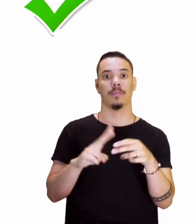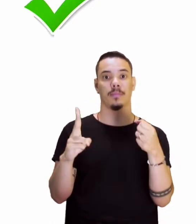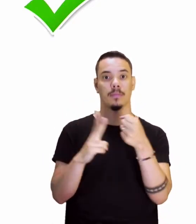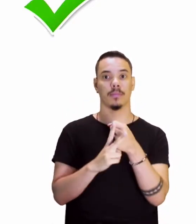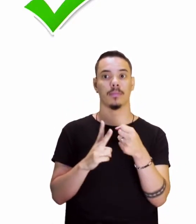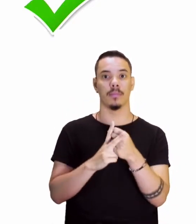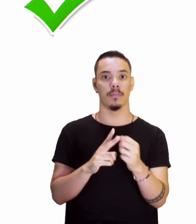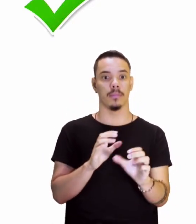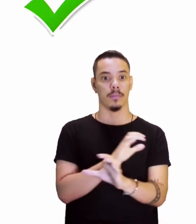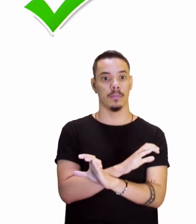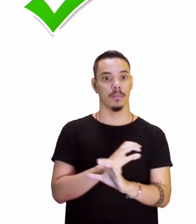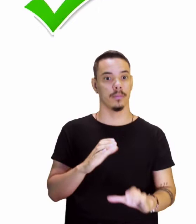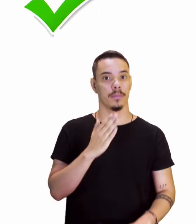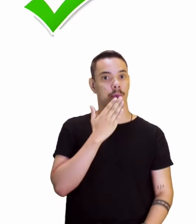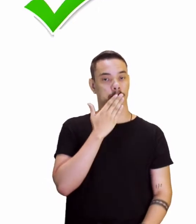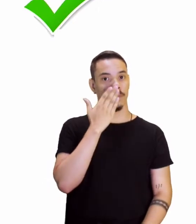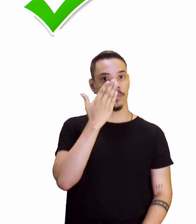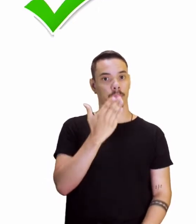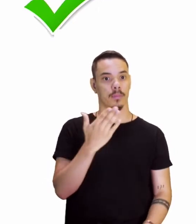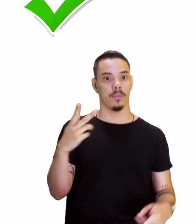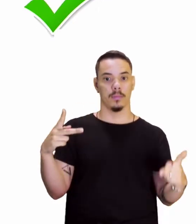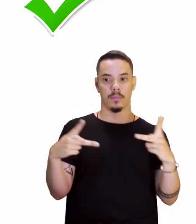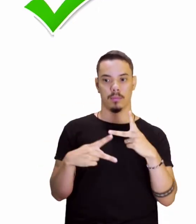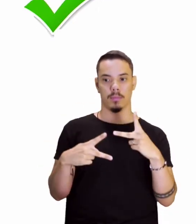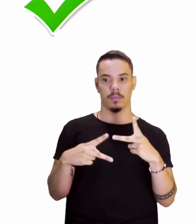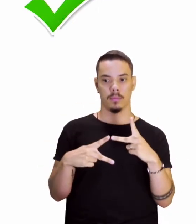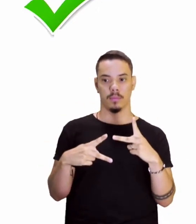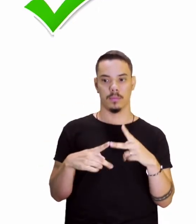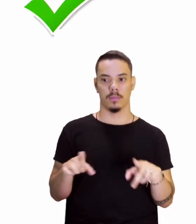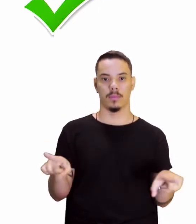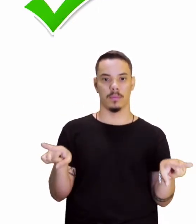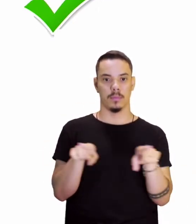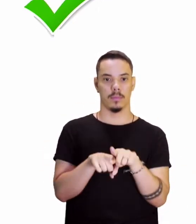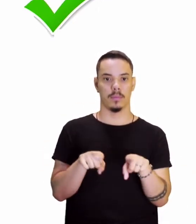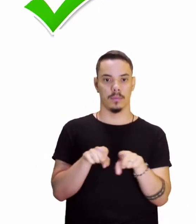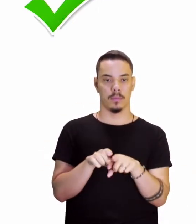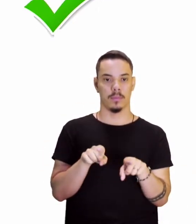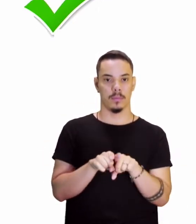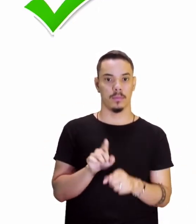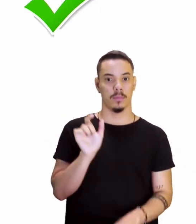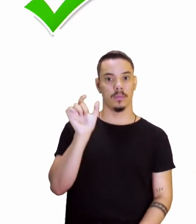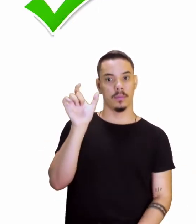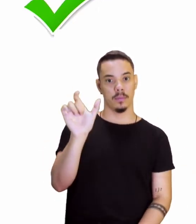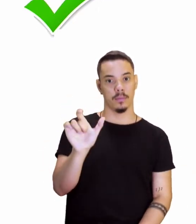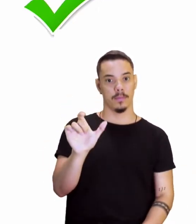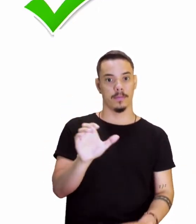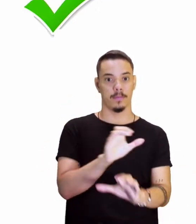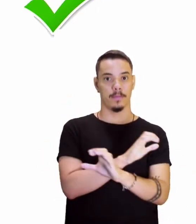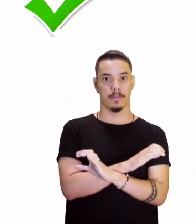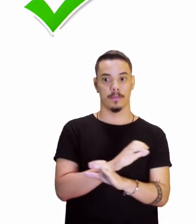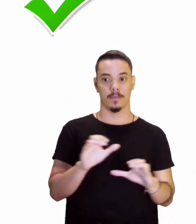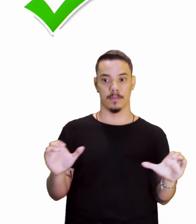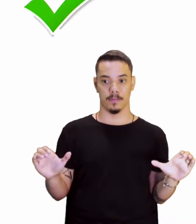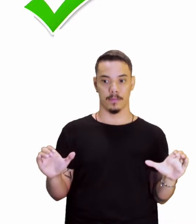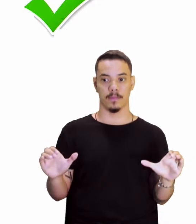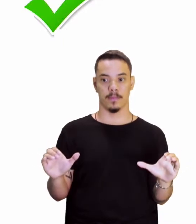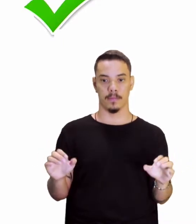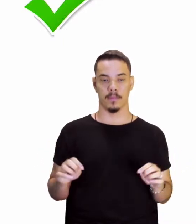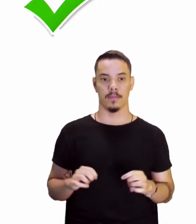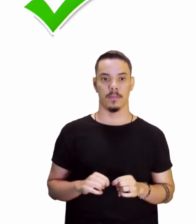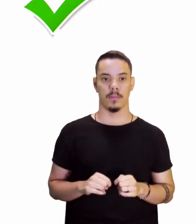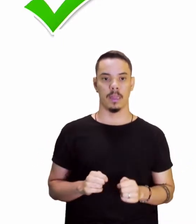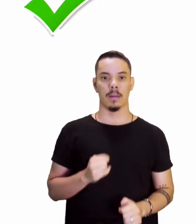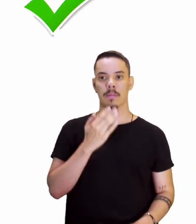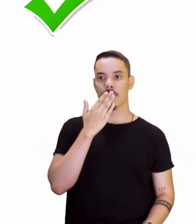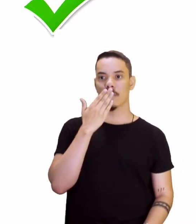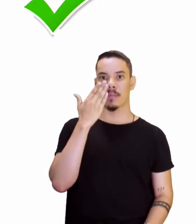ele pede preposição em. A palavra confiança